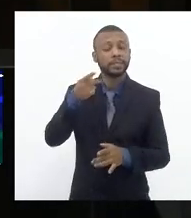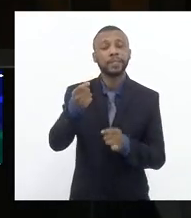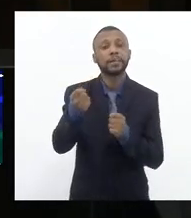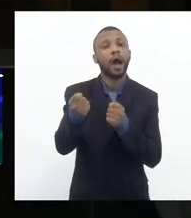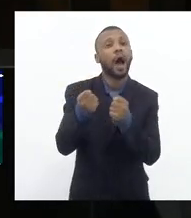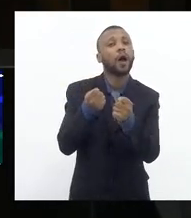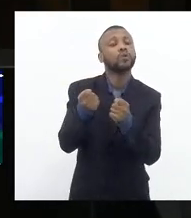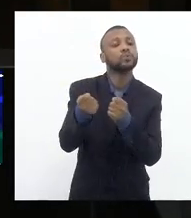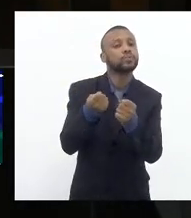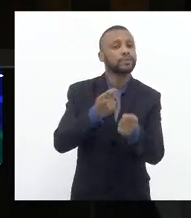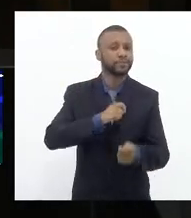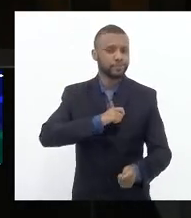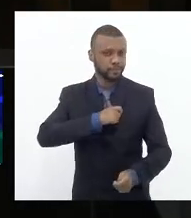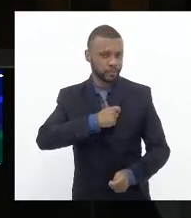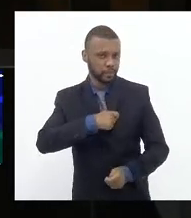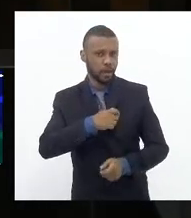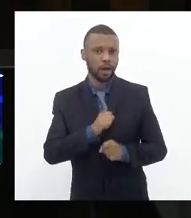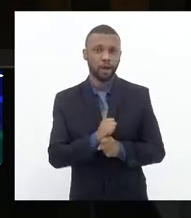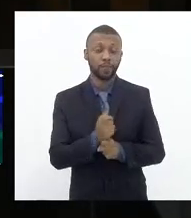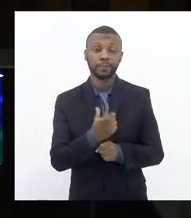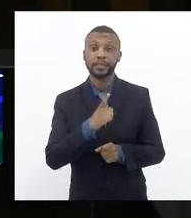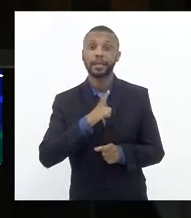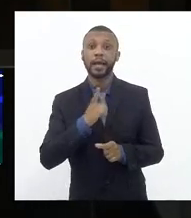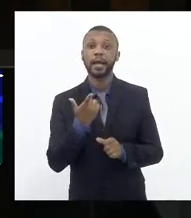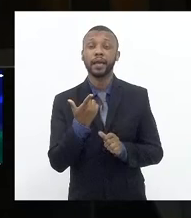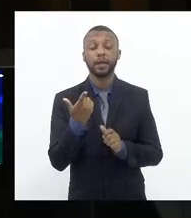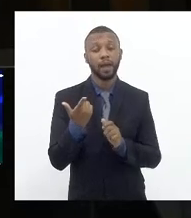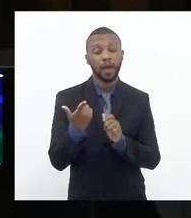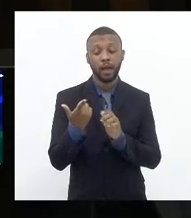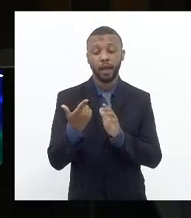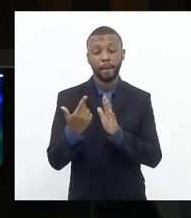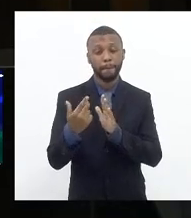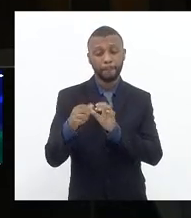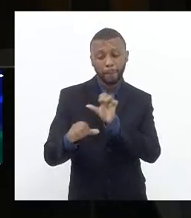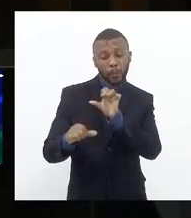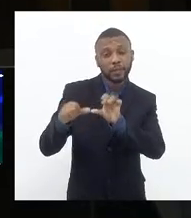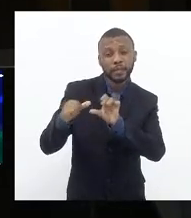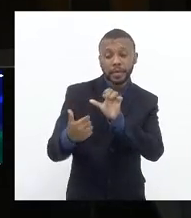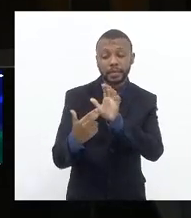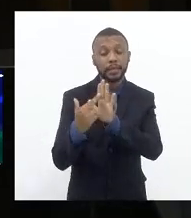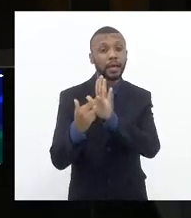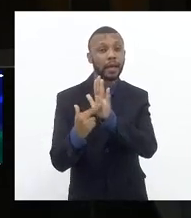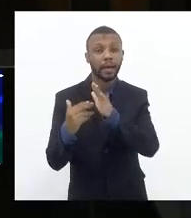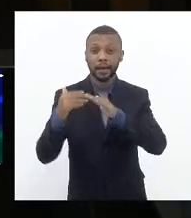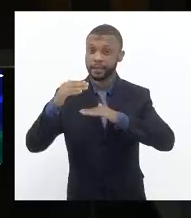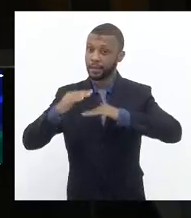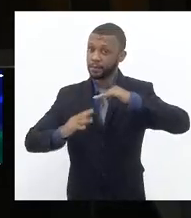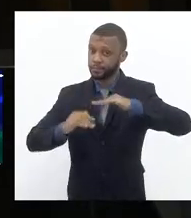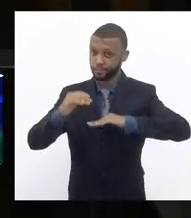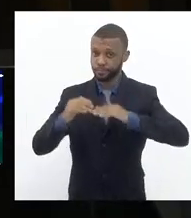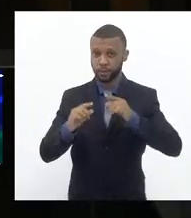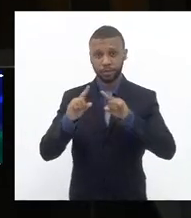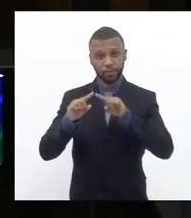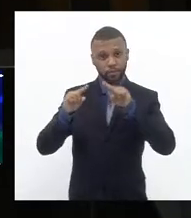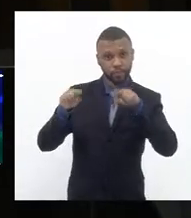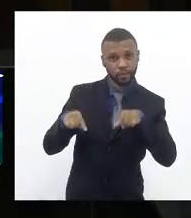que envolve mudança na carreira dos servidores, que envolve direito à